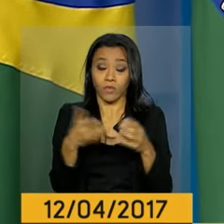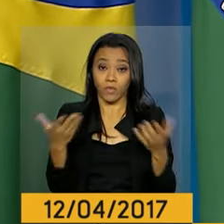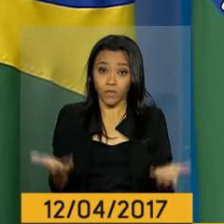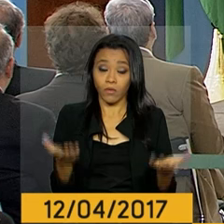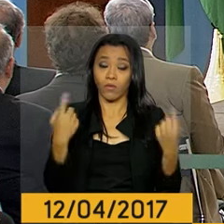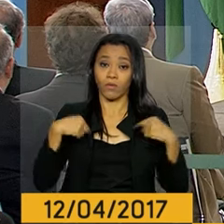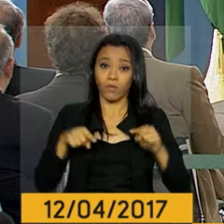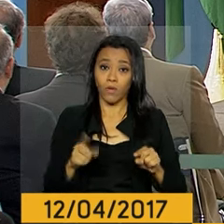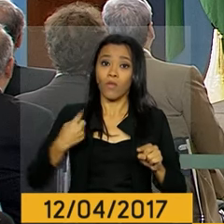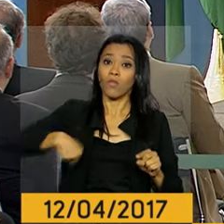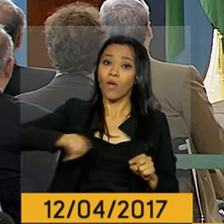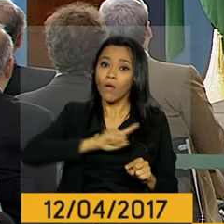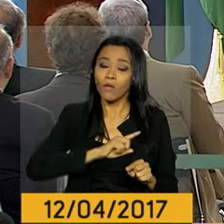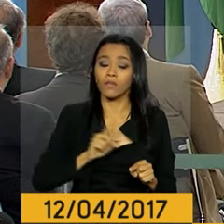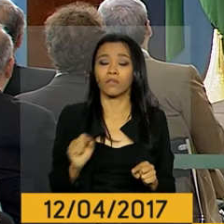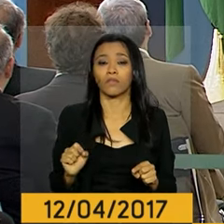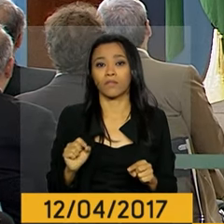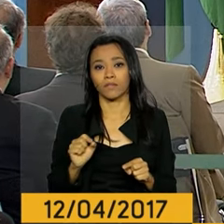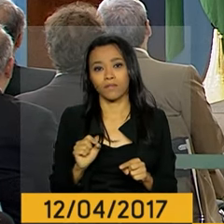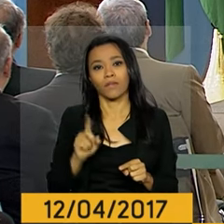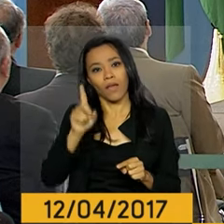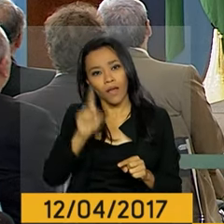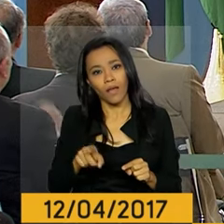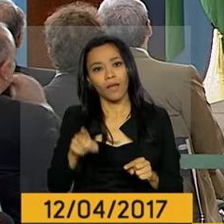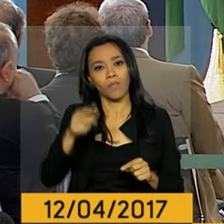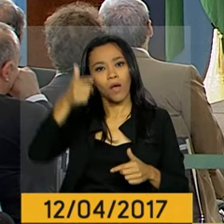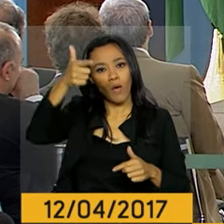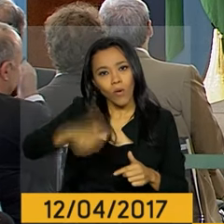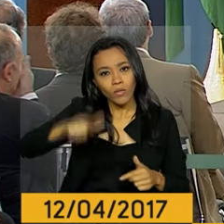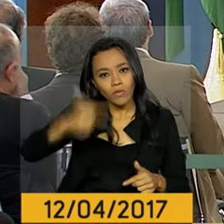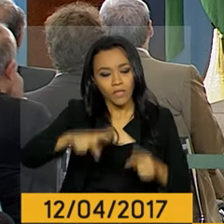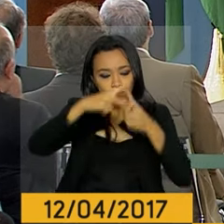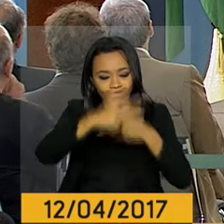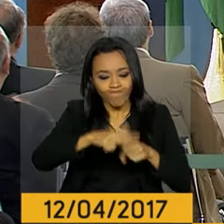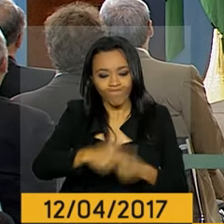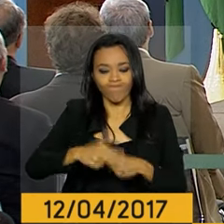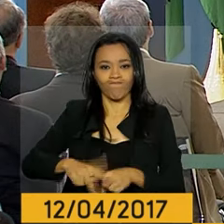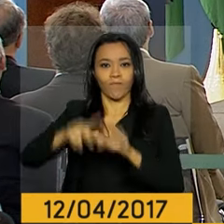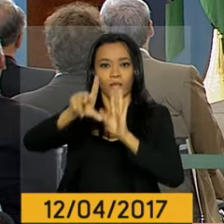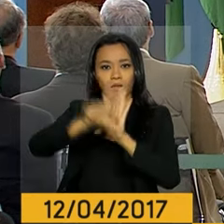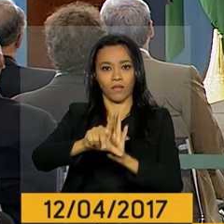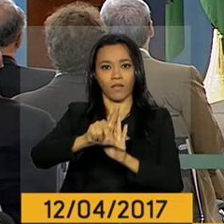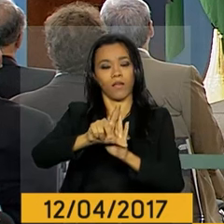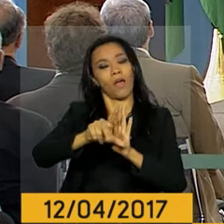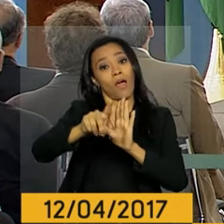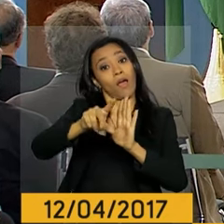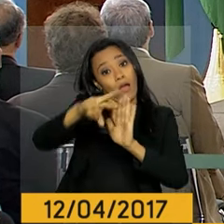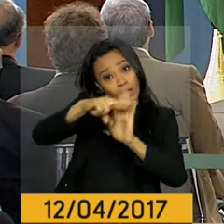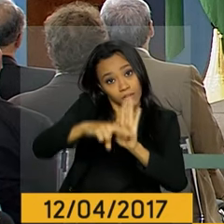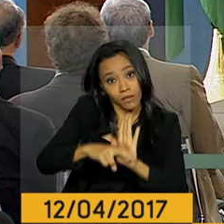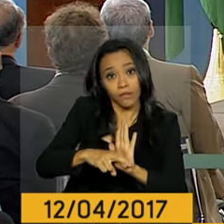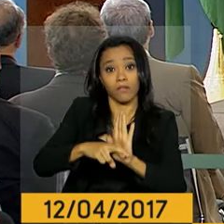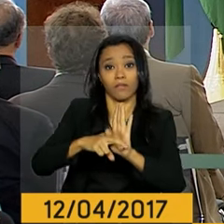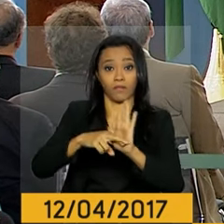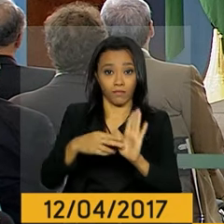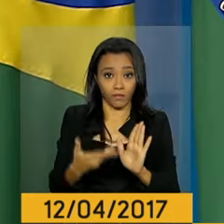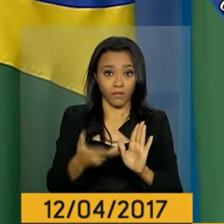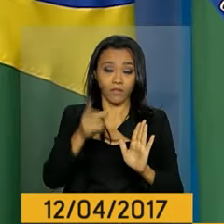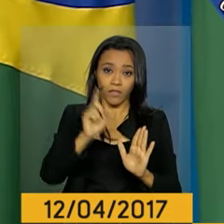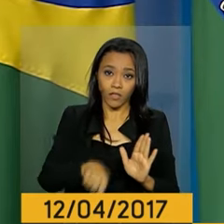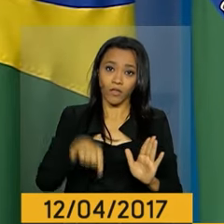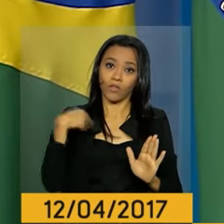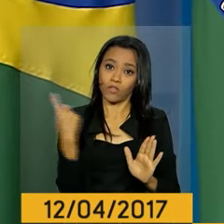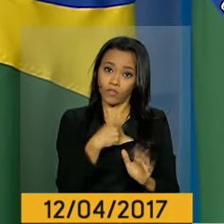nós estamos diante de uma de uma reformulação e é o que o nosso governo tem feito desde a primeira hora